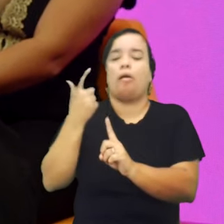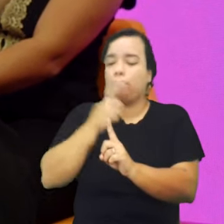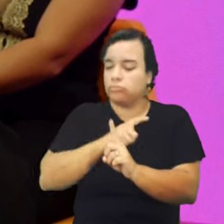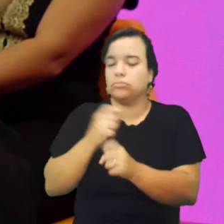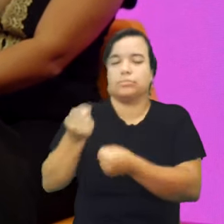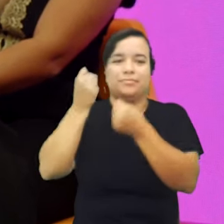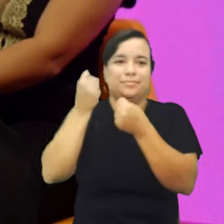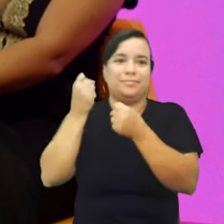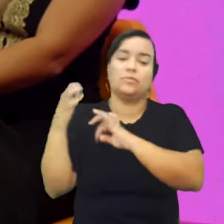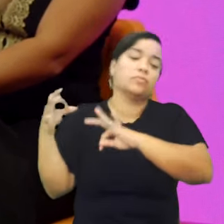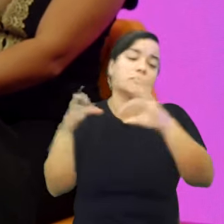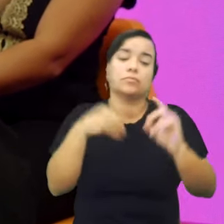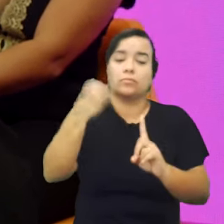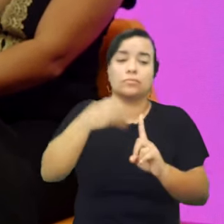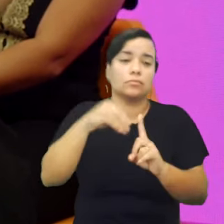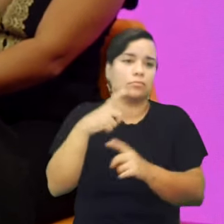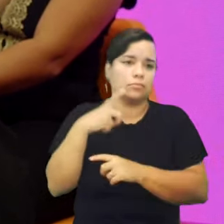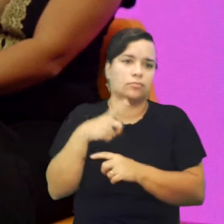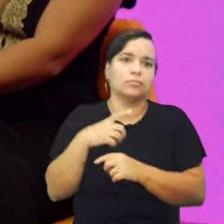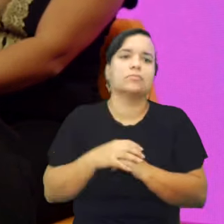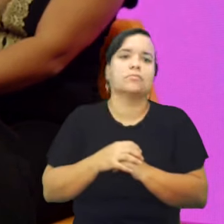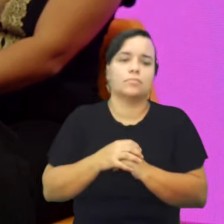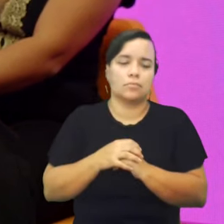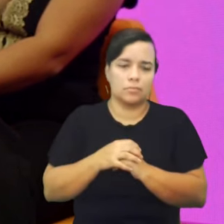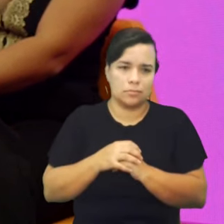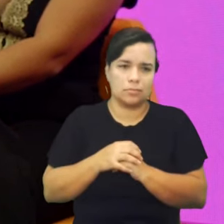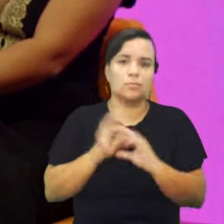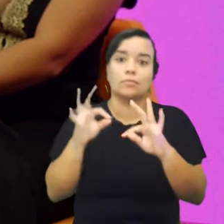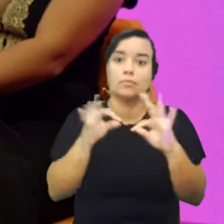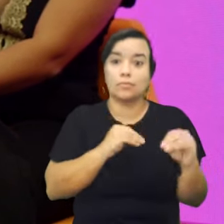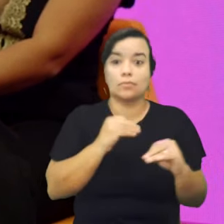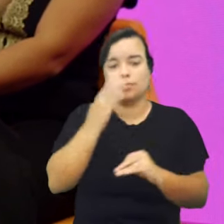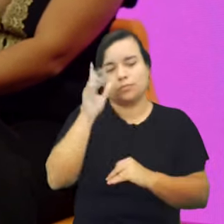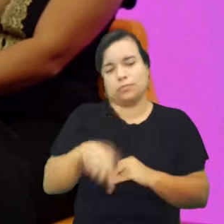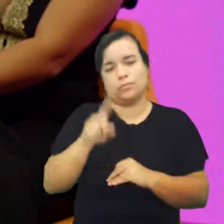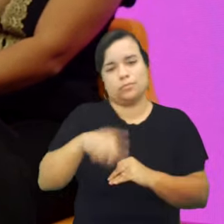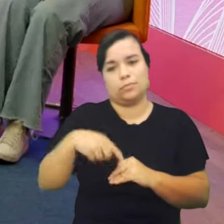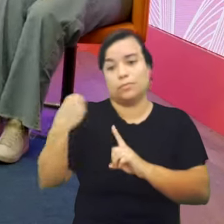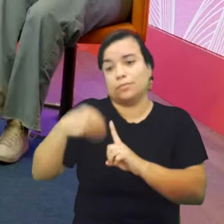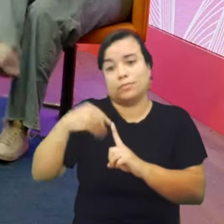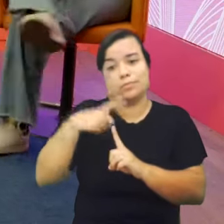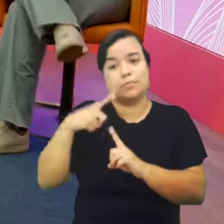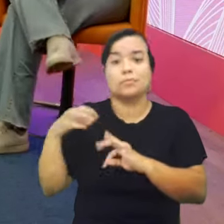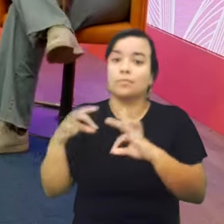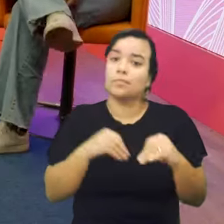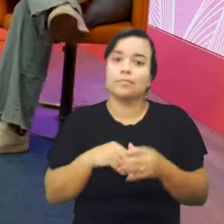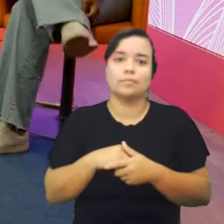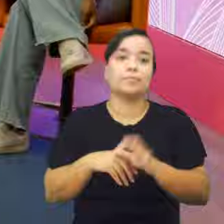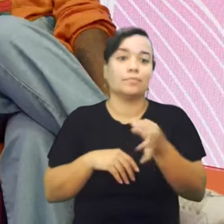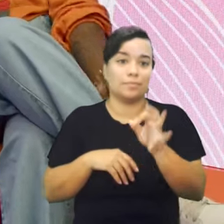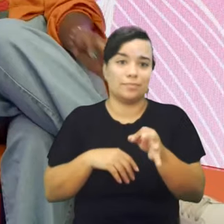isso. Todo mundo é vulnerável. Vamos partir deste. Sim. Sabe, meninas,